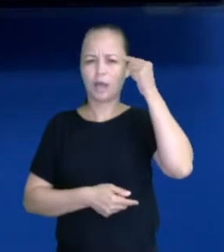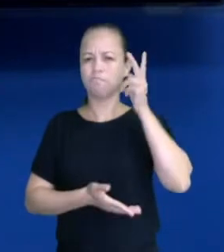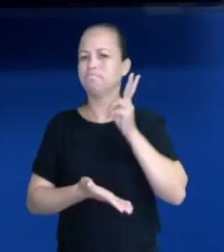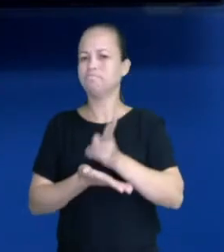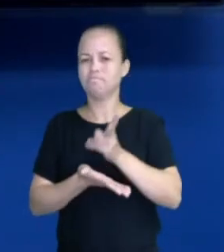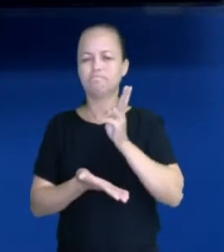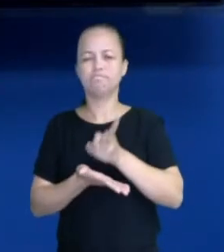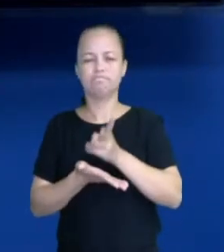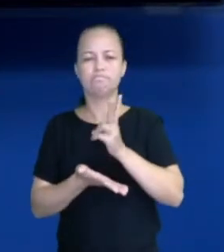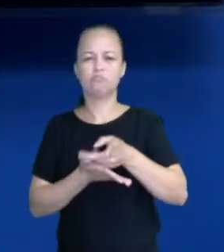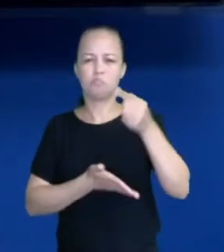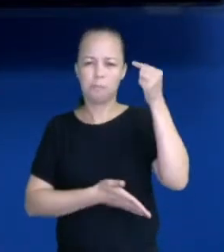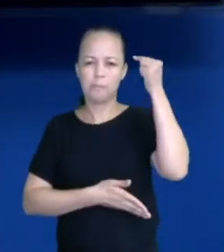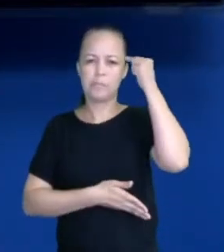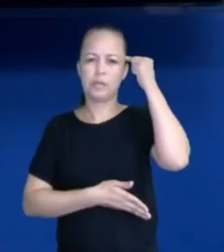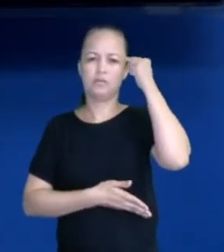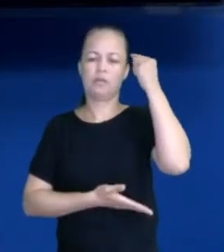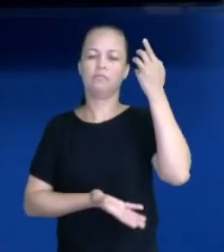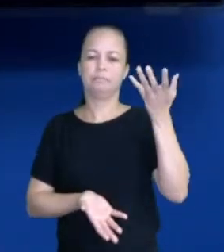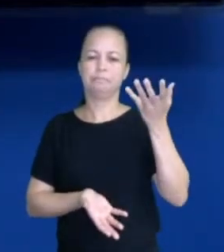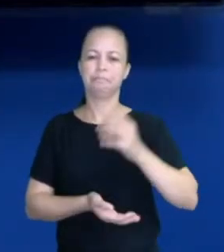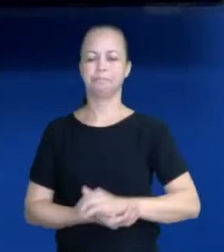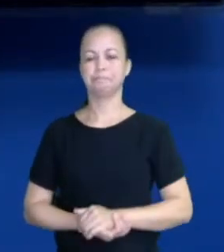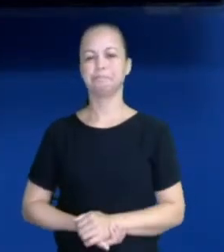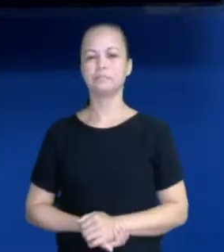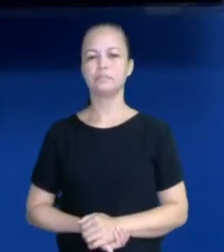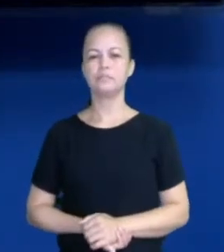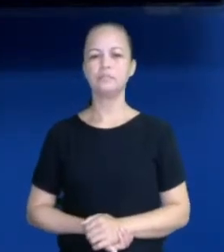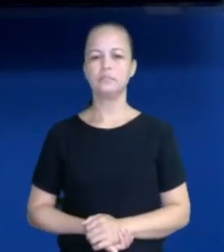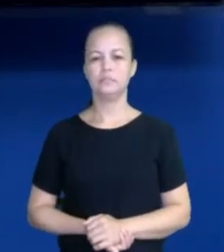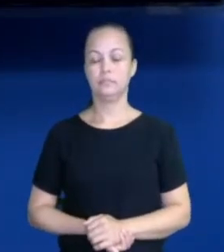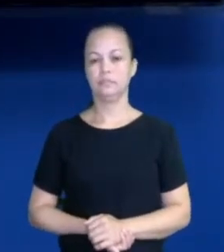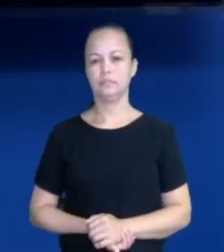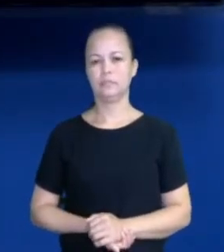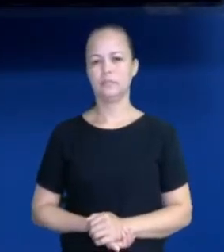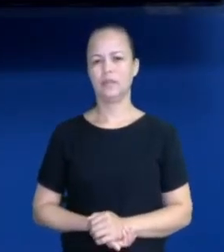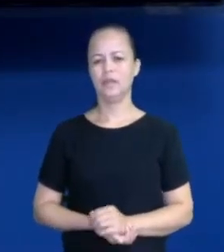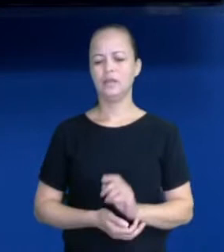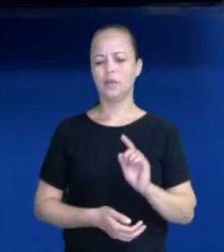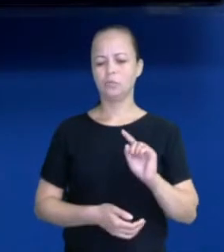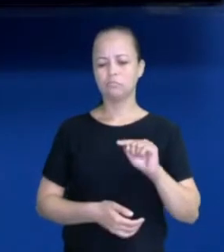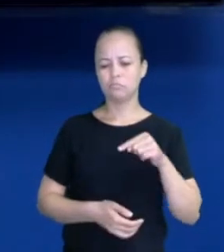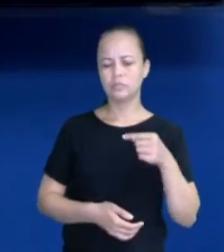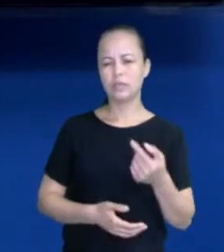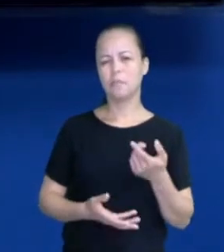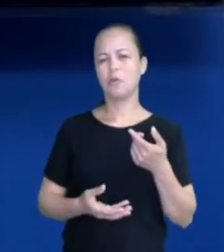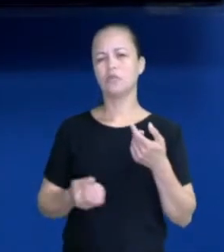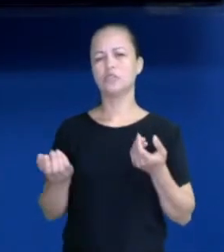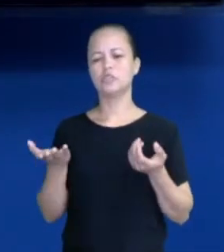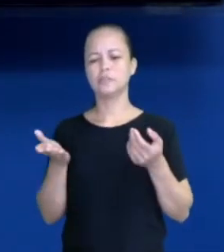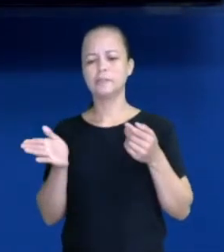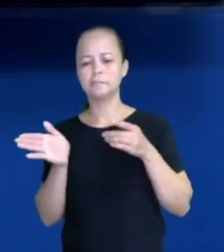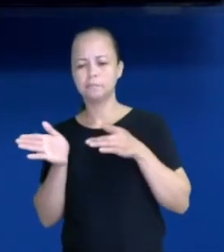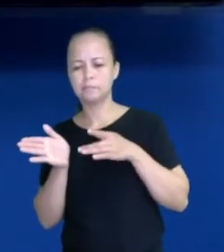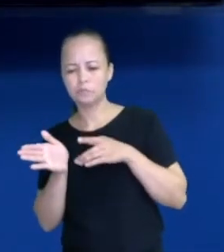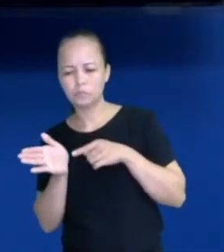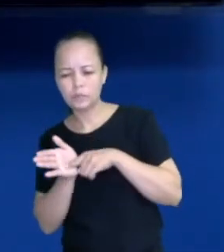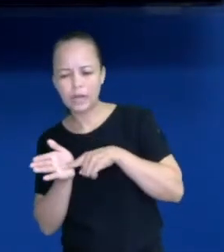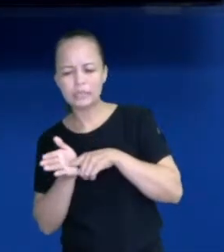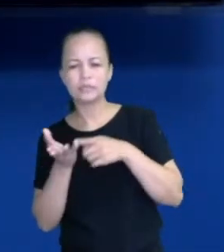sempre. Bom, depois de analisar o que é o discurso de